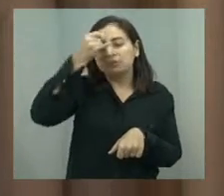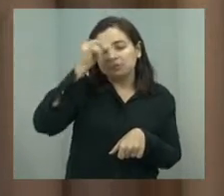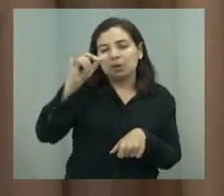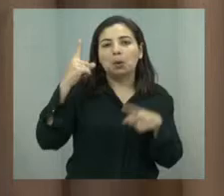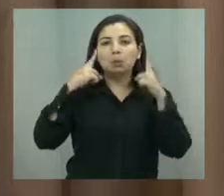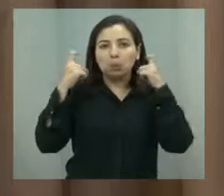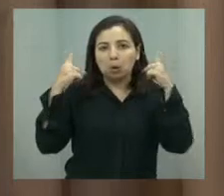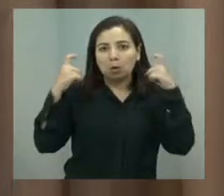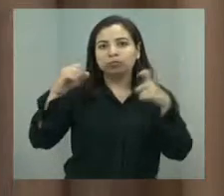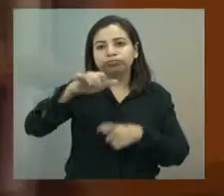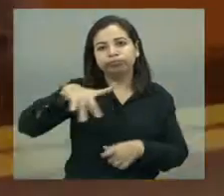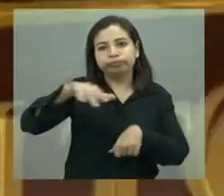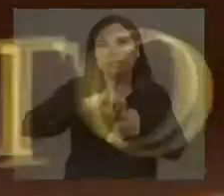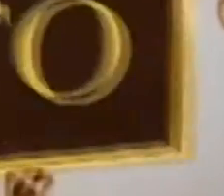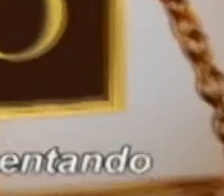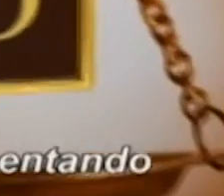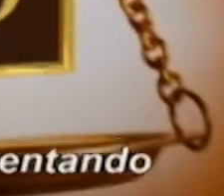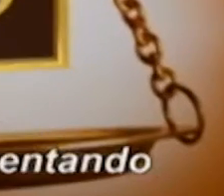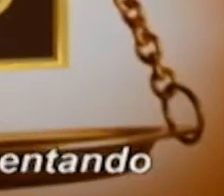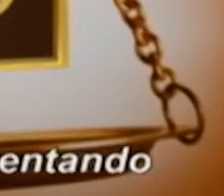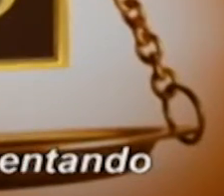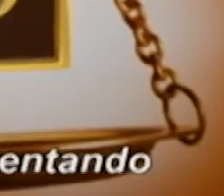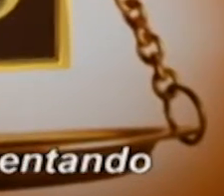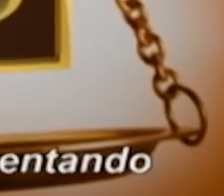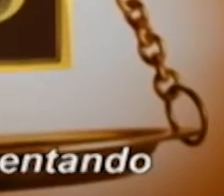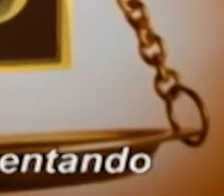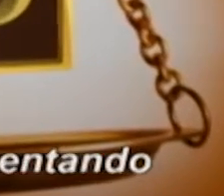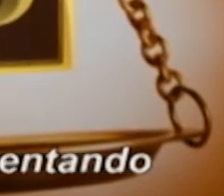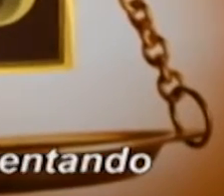poluição sonora. A gente volta já já.